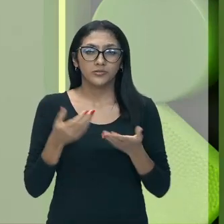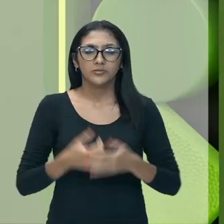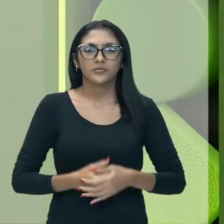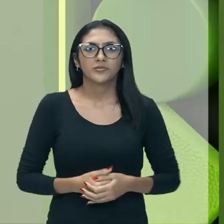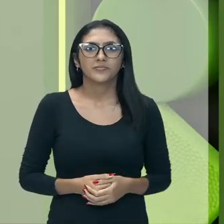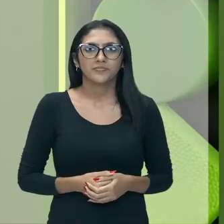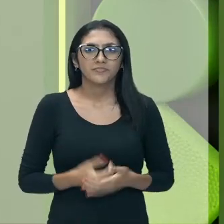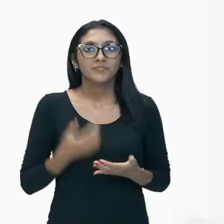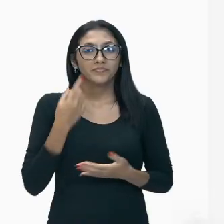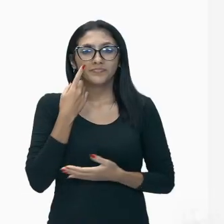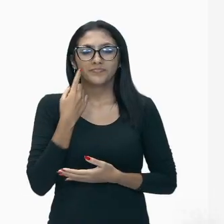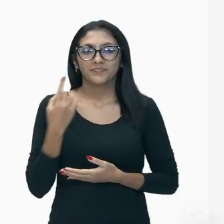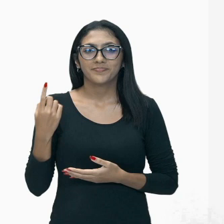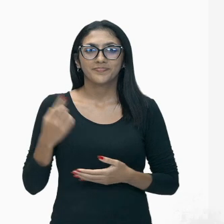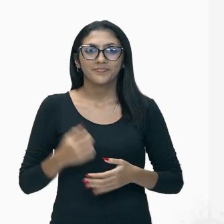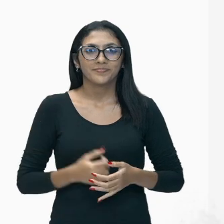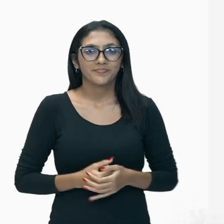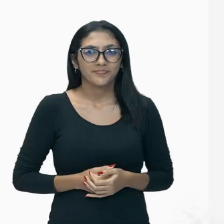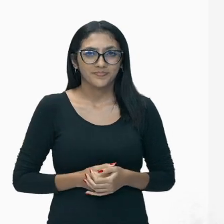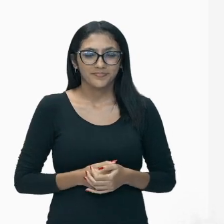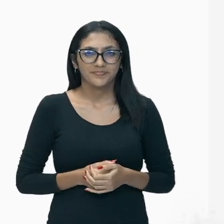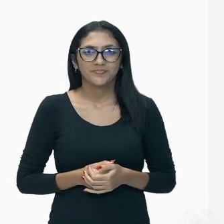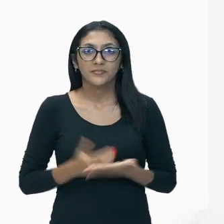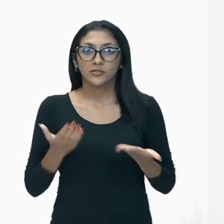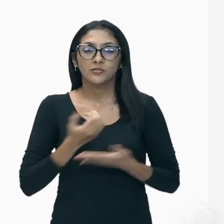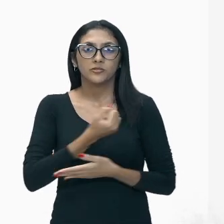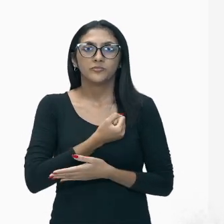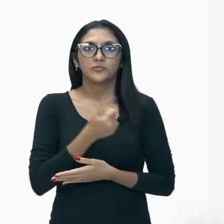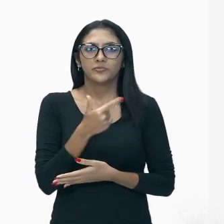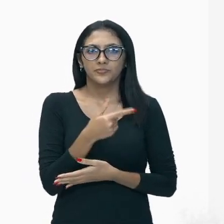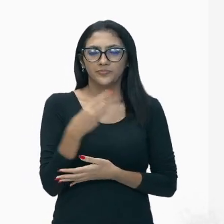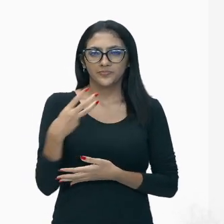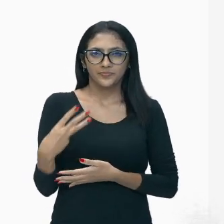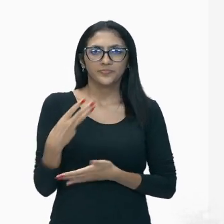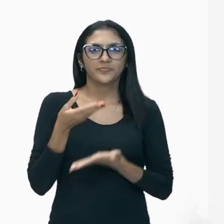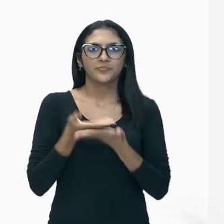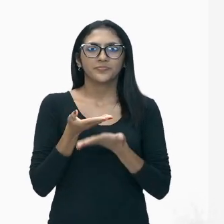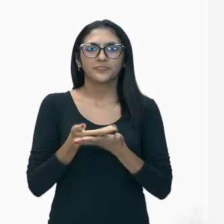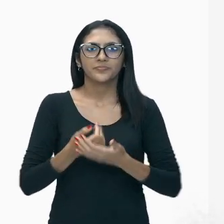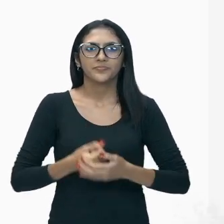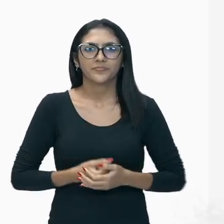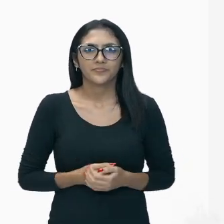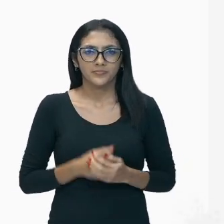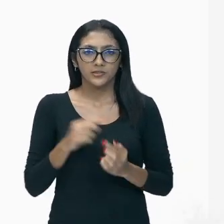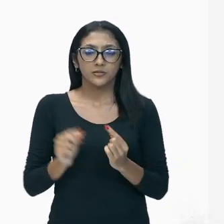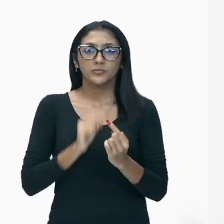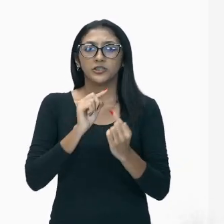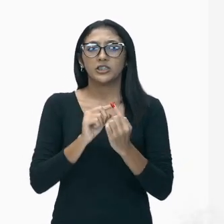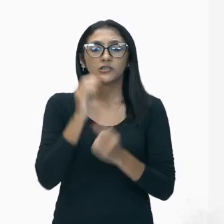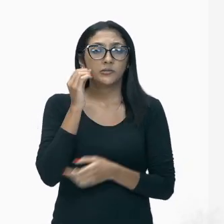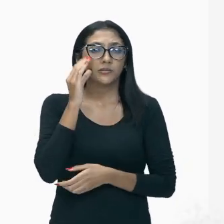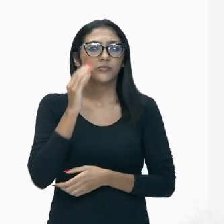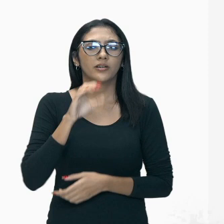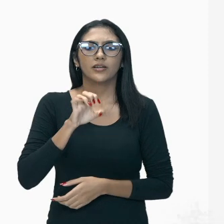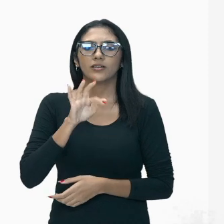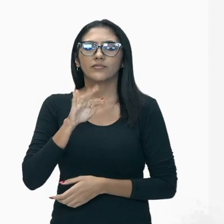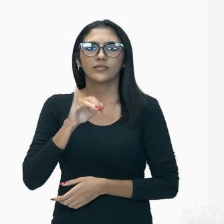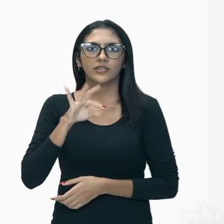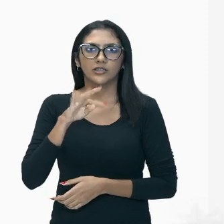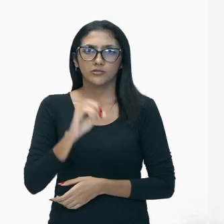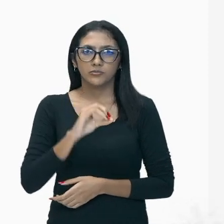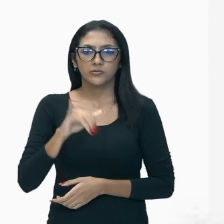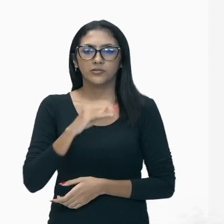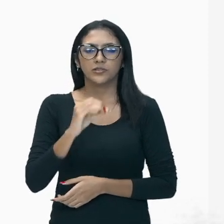desta aula. Vamos lá conferir. Olha lá, aula 23. Objeto de conhecimento,